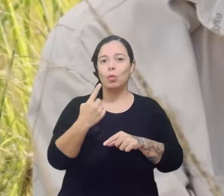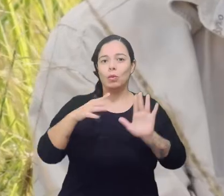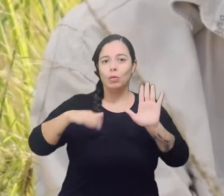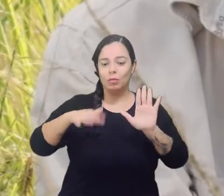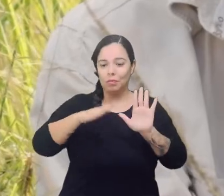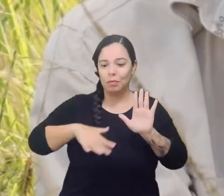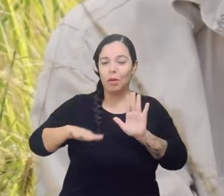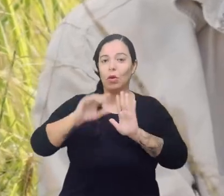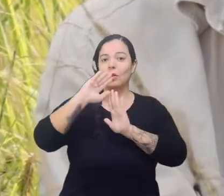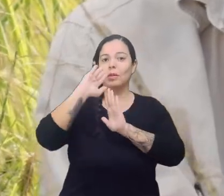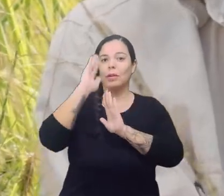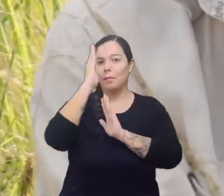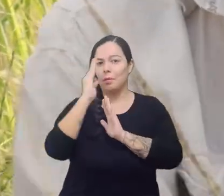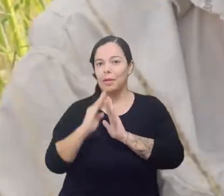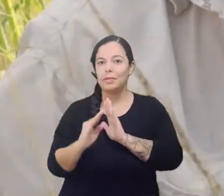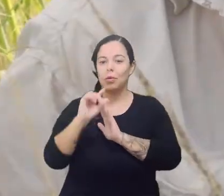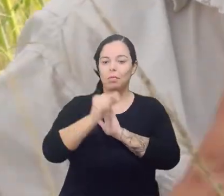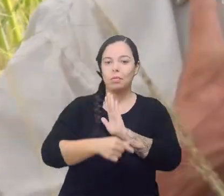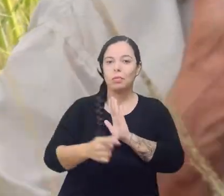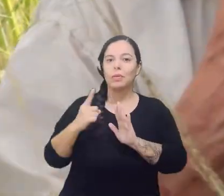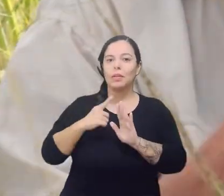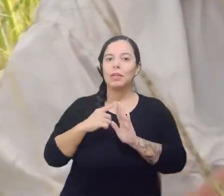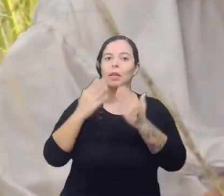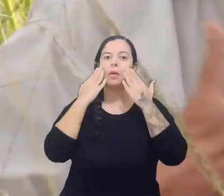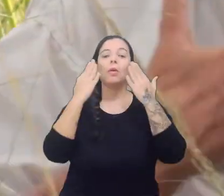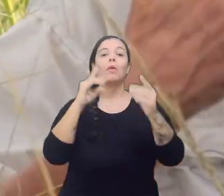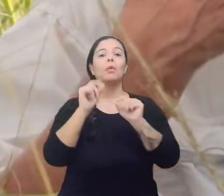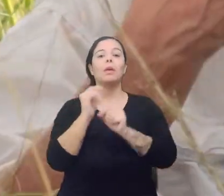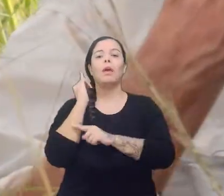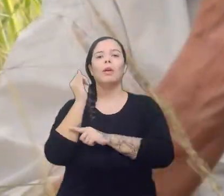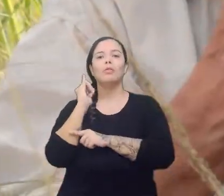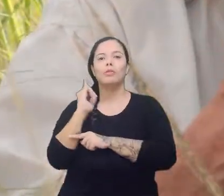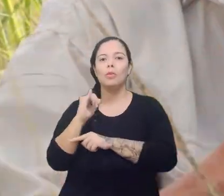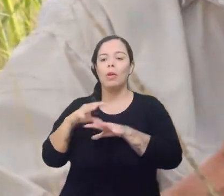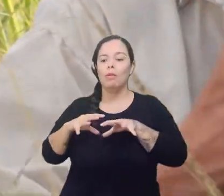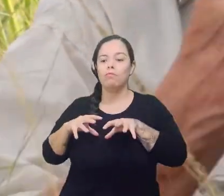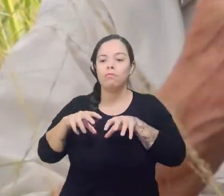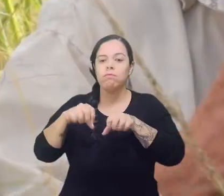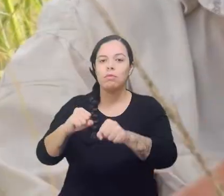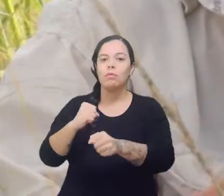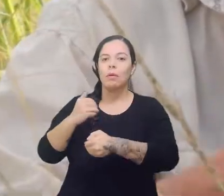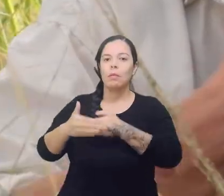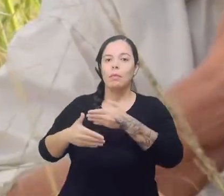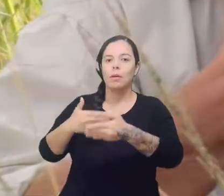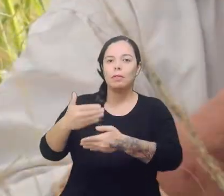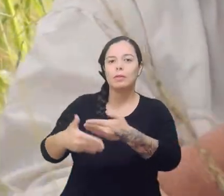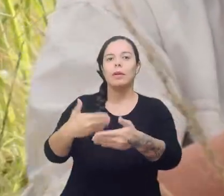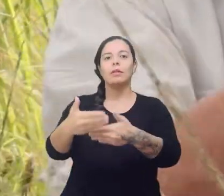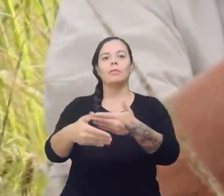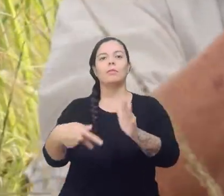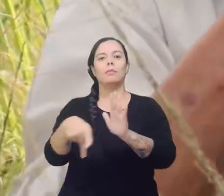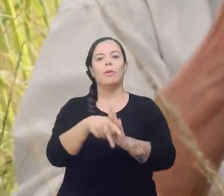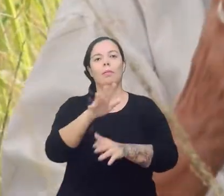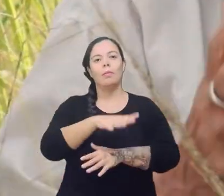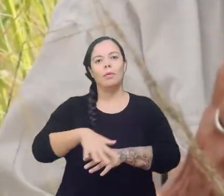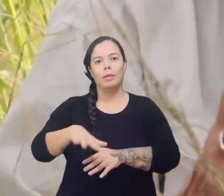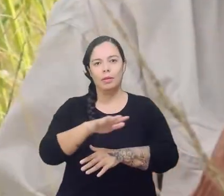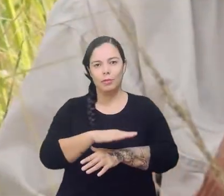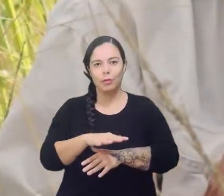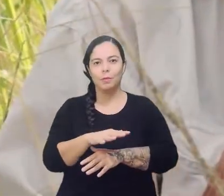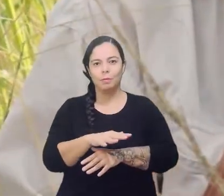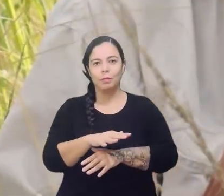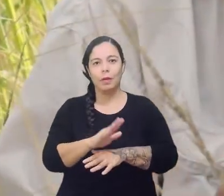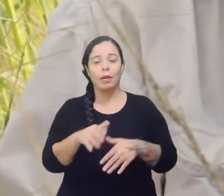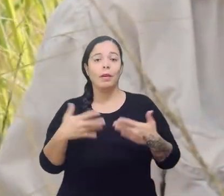costa brasileira, né? Que conta essa história do processo de colonização dessa